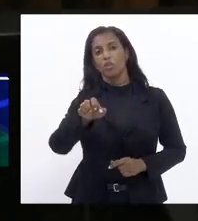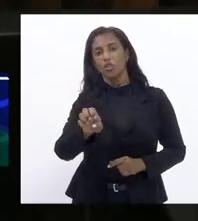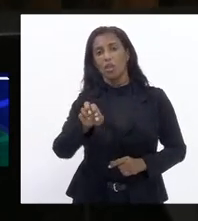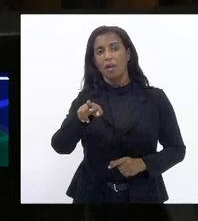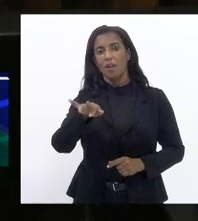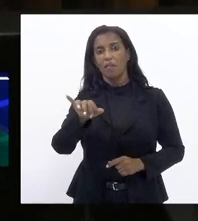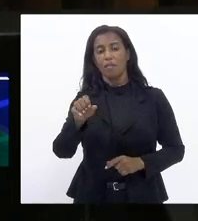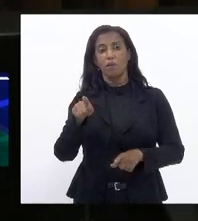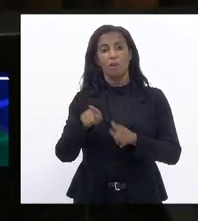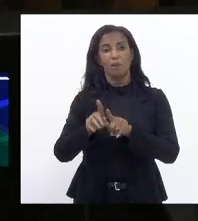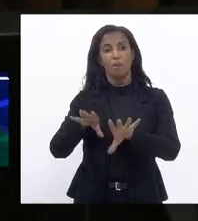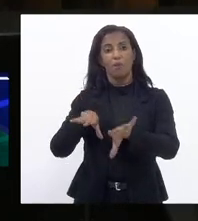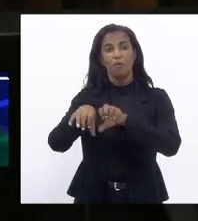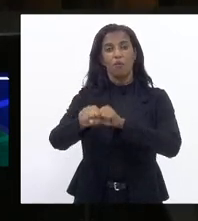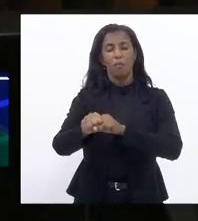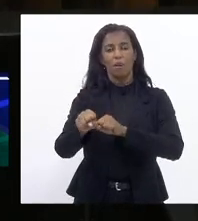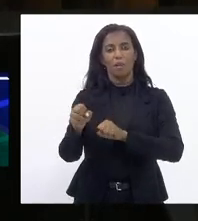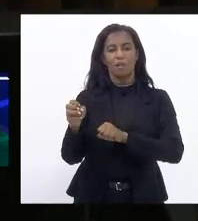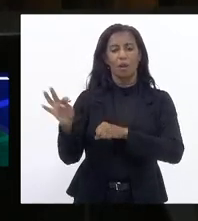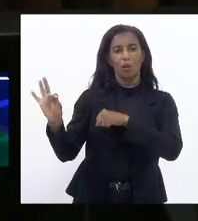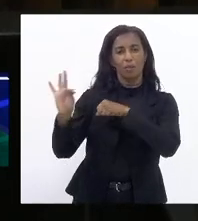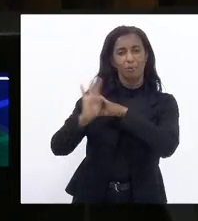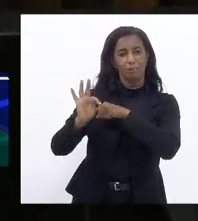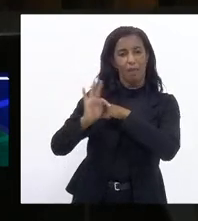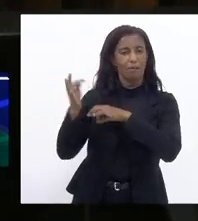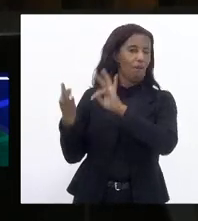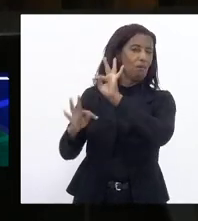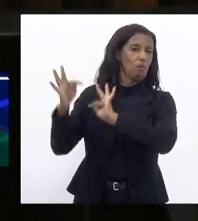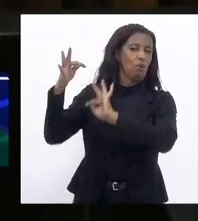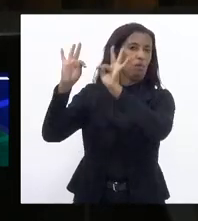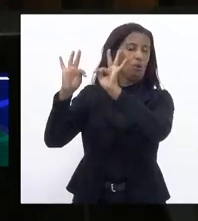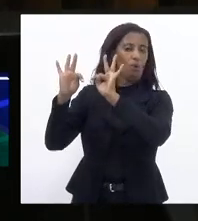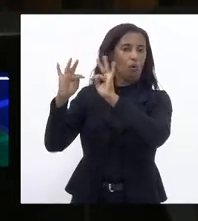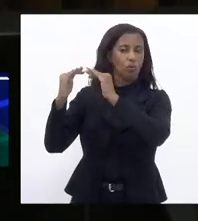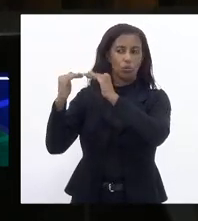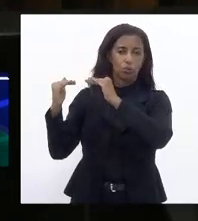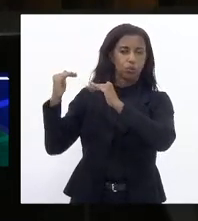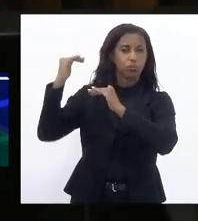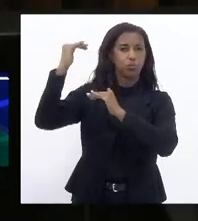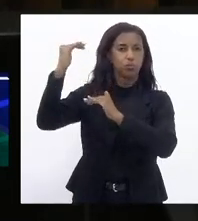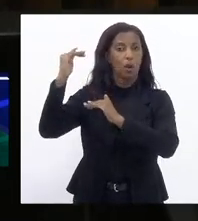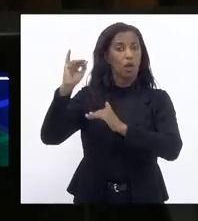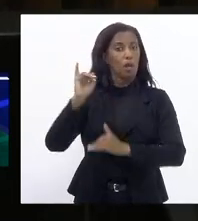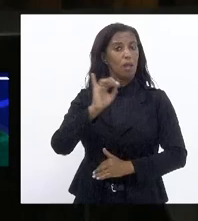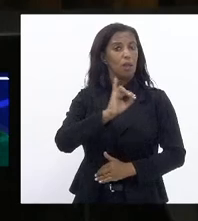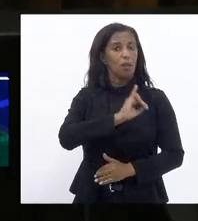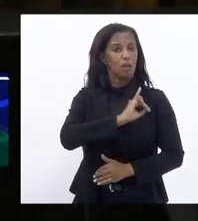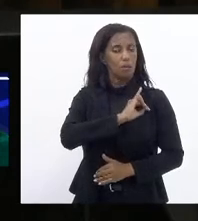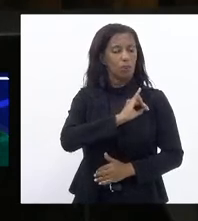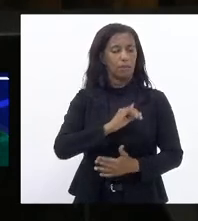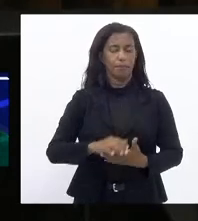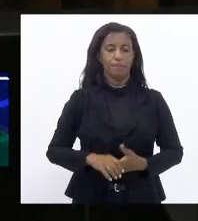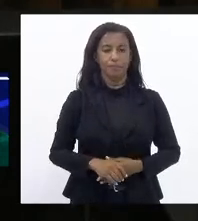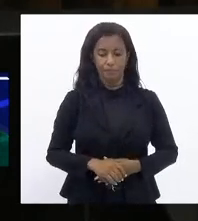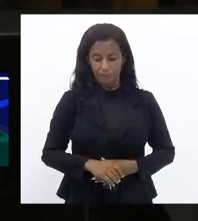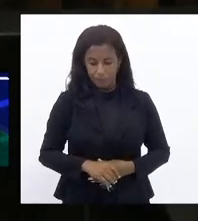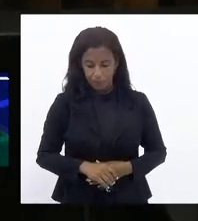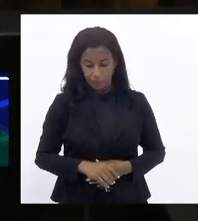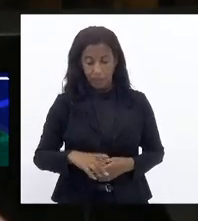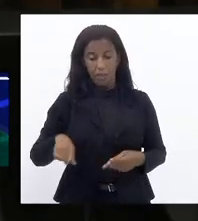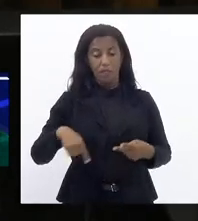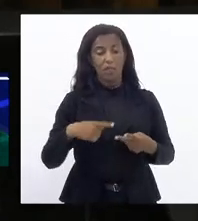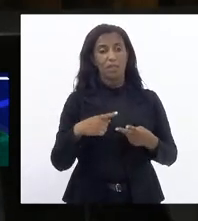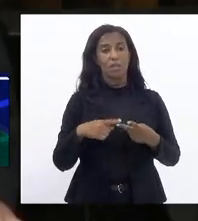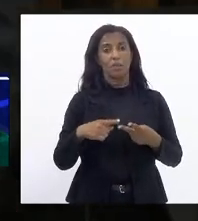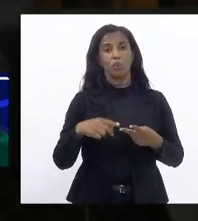de formação em nível técnico, em nível tecnológico, de alto nível, em Itaboraí, no leste fluminense. E a segunda nota que